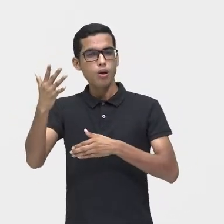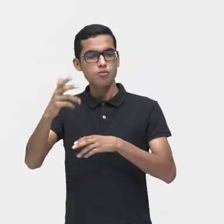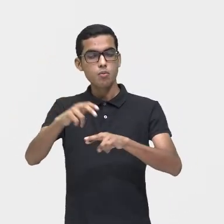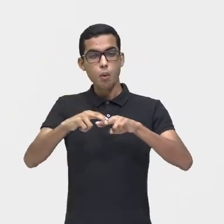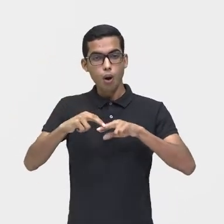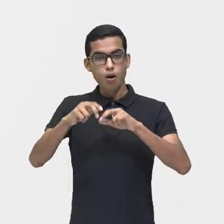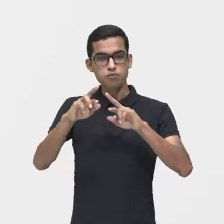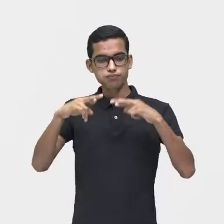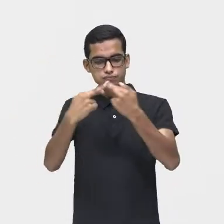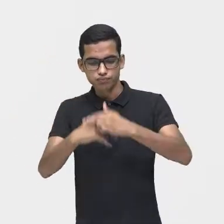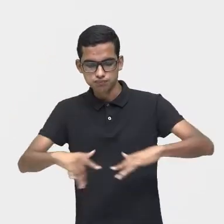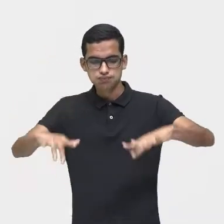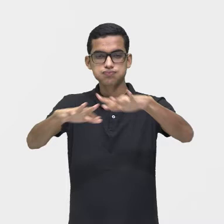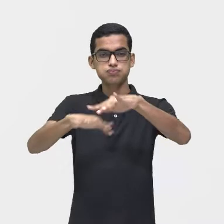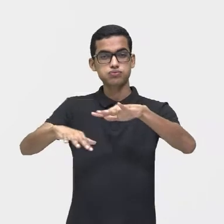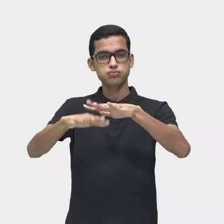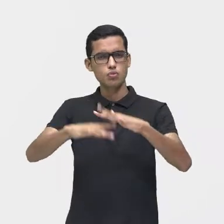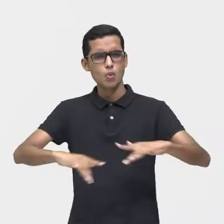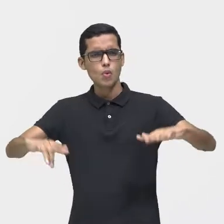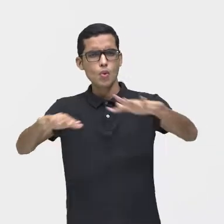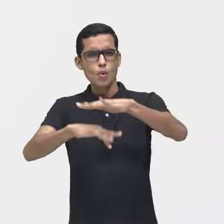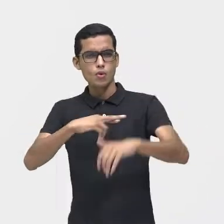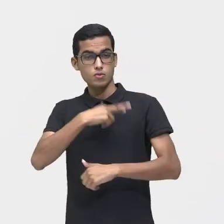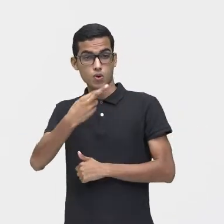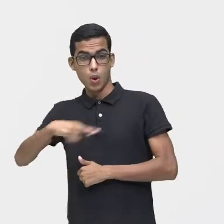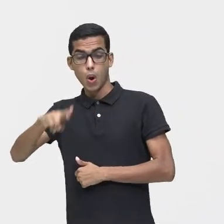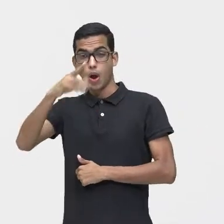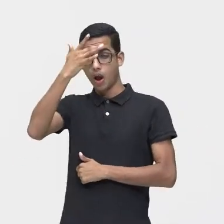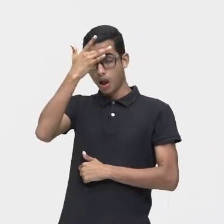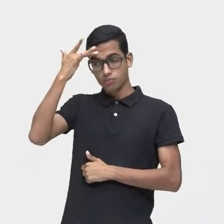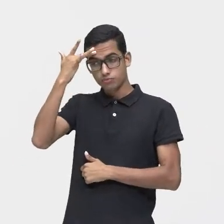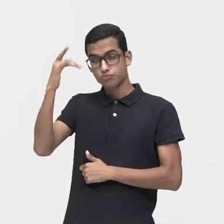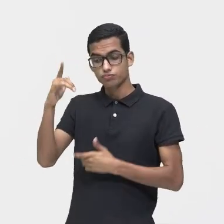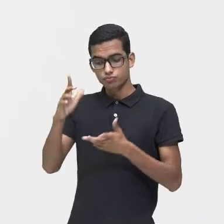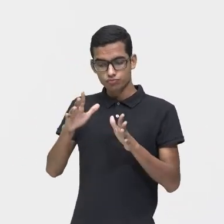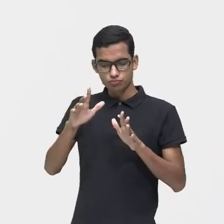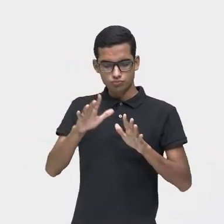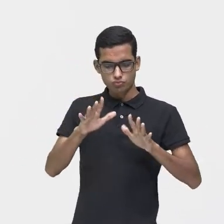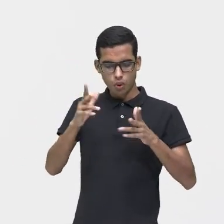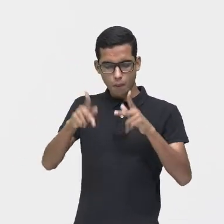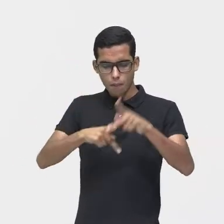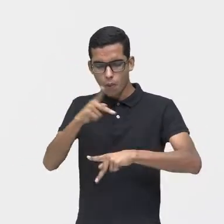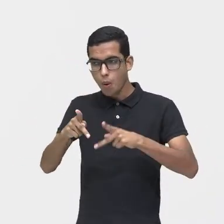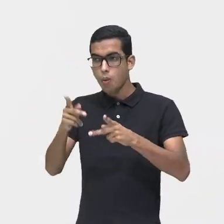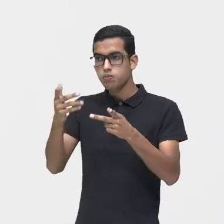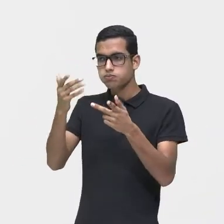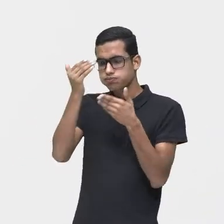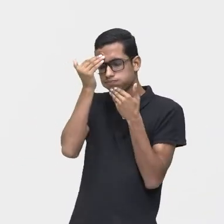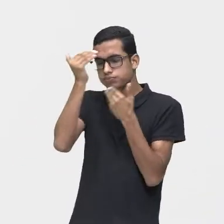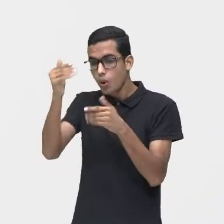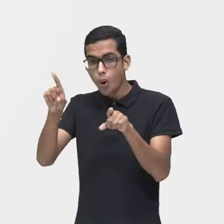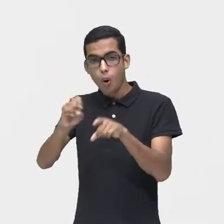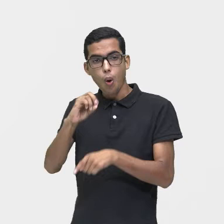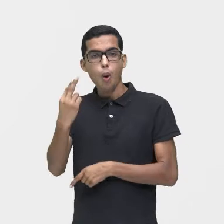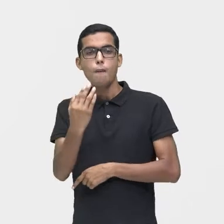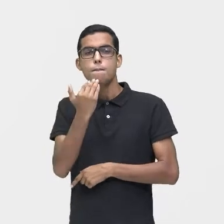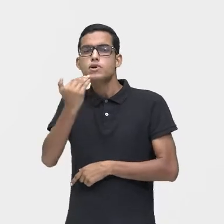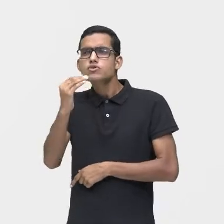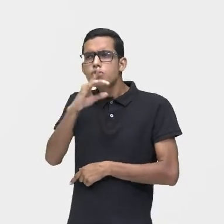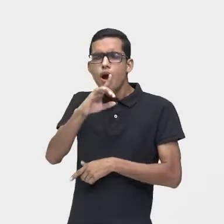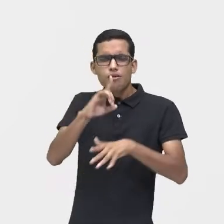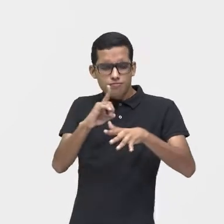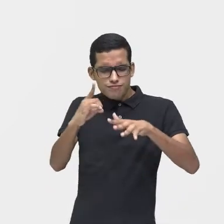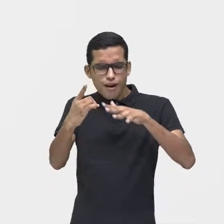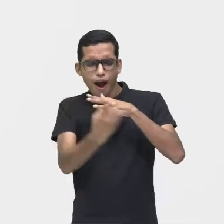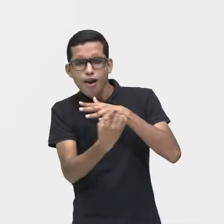rituais religiosos, em que as pessoas faziam agradecimentos ou pediam aos deuses o sol e a chuva.